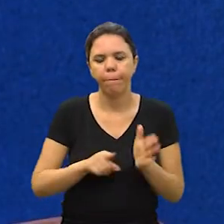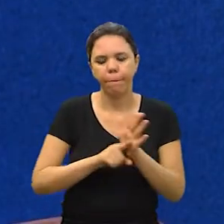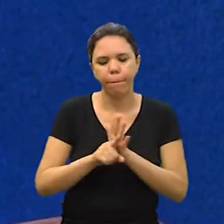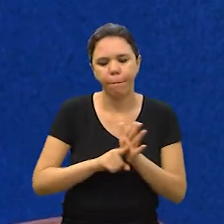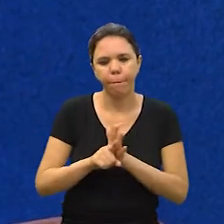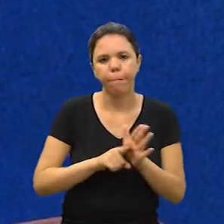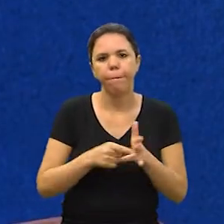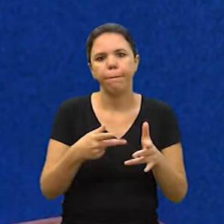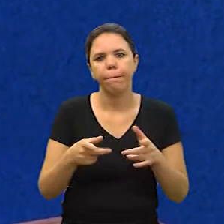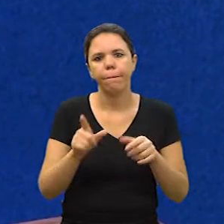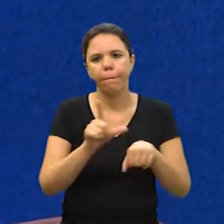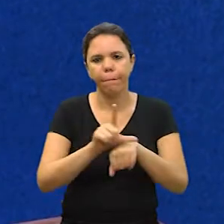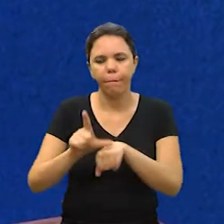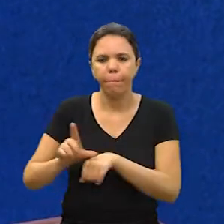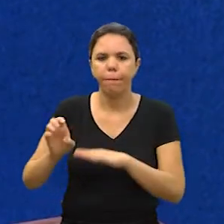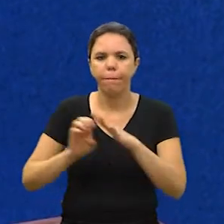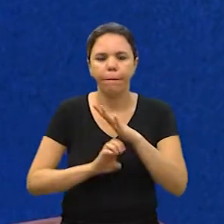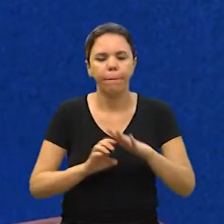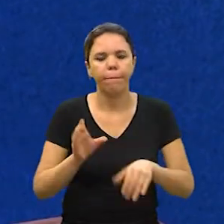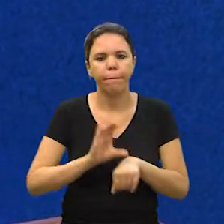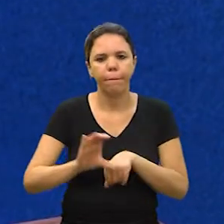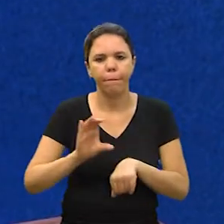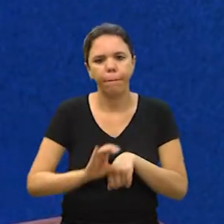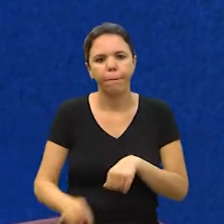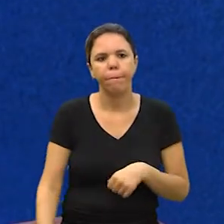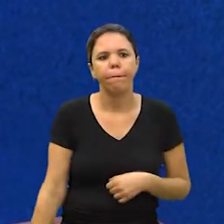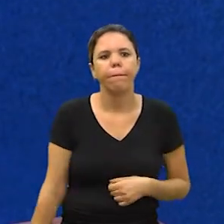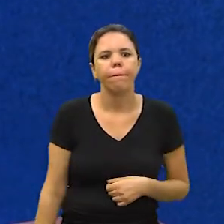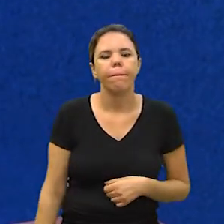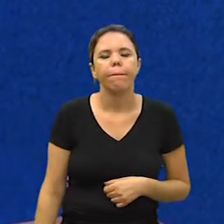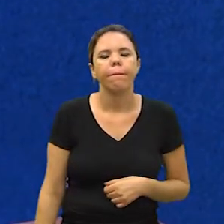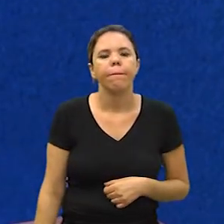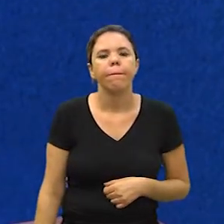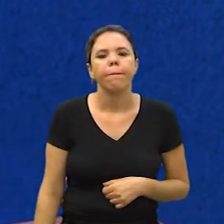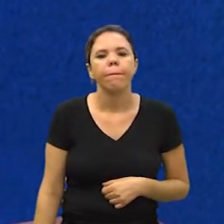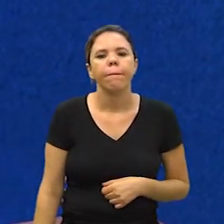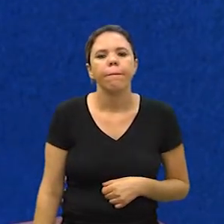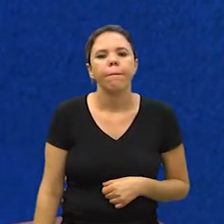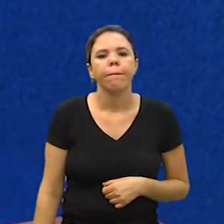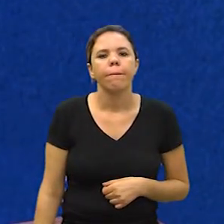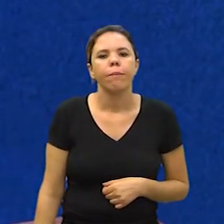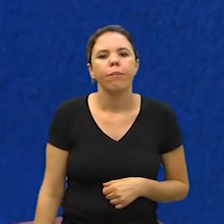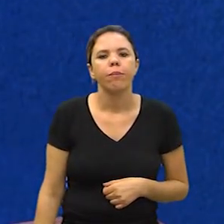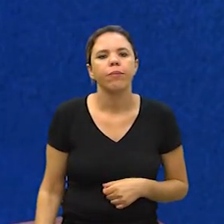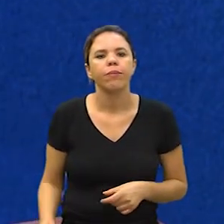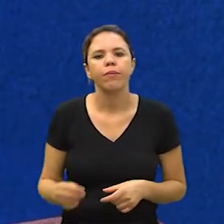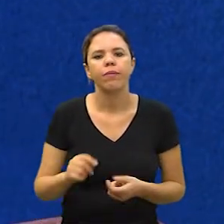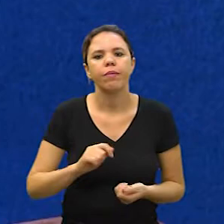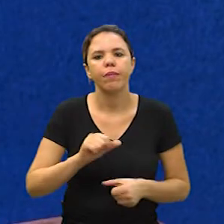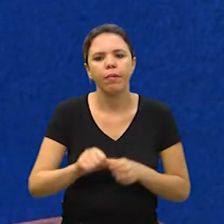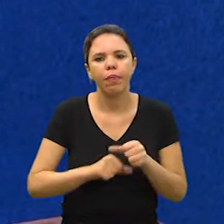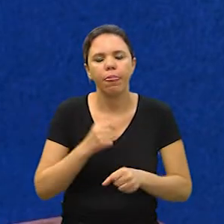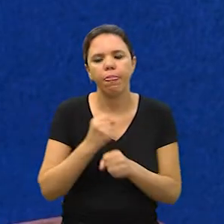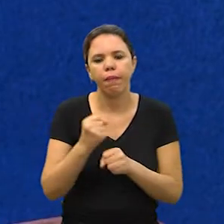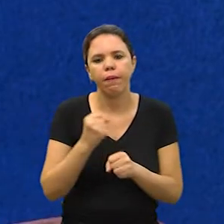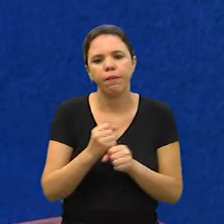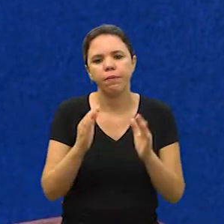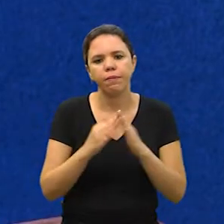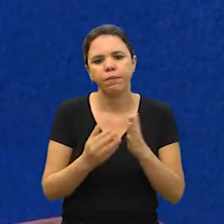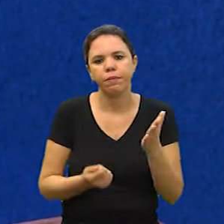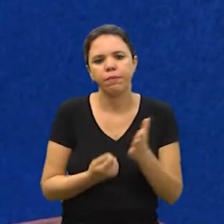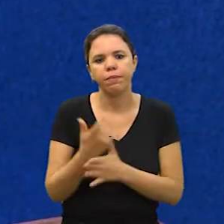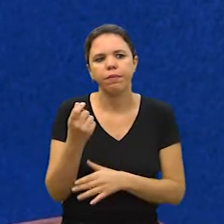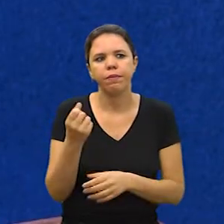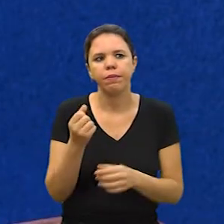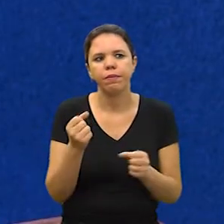estudar o mercado imobiliário, fiz alguns cursos sobre, aqueles cursos até passavam muito sobre reforma de casa, você comprar